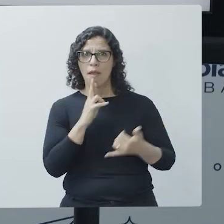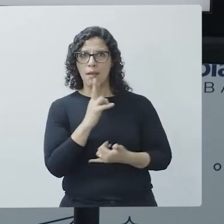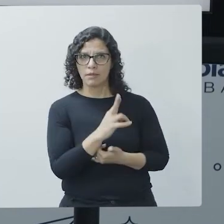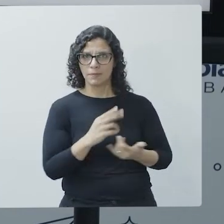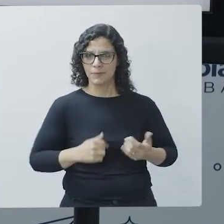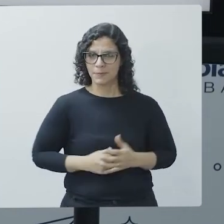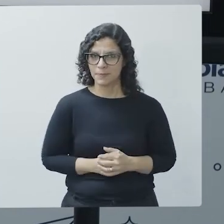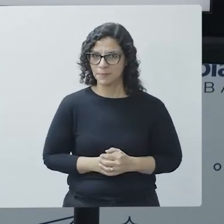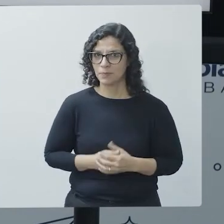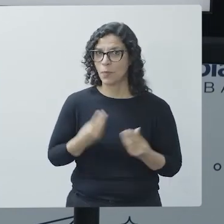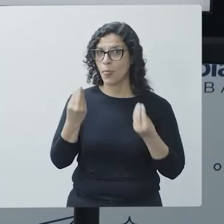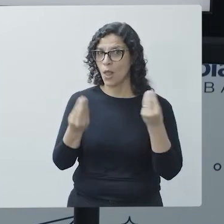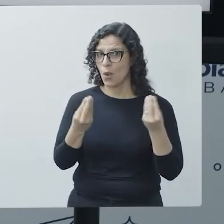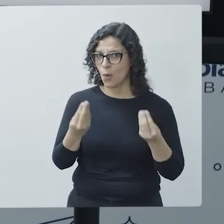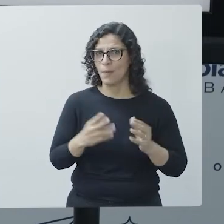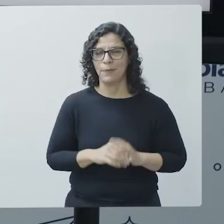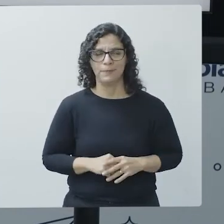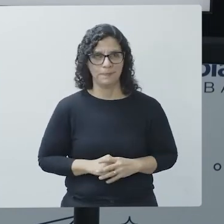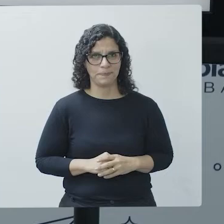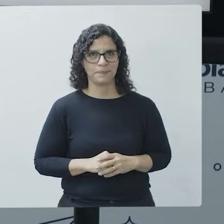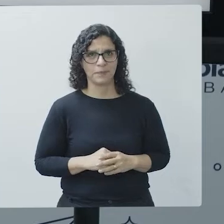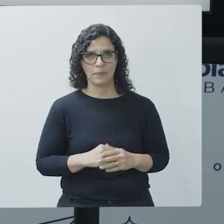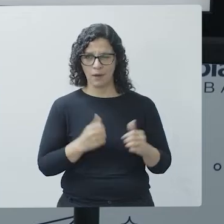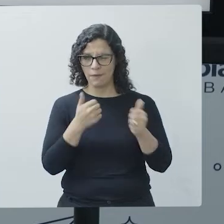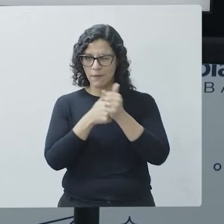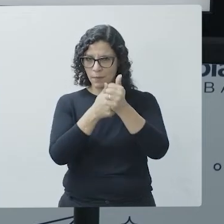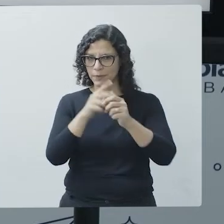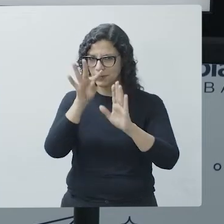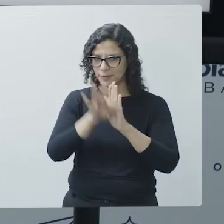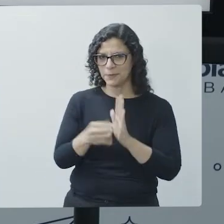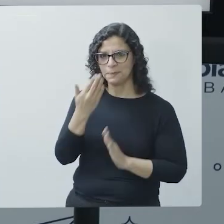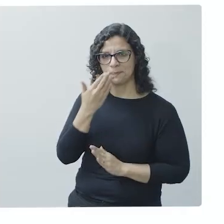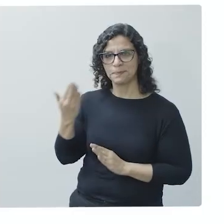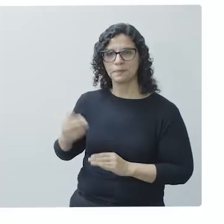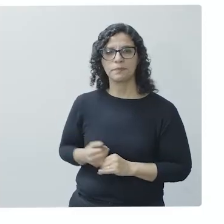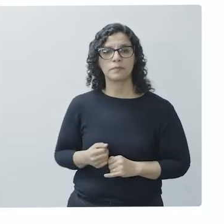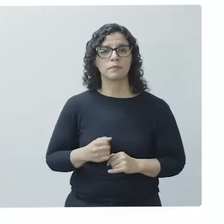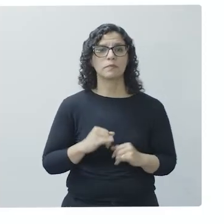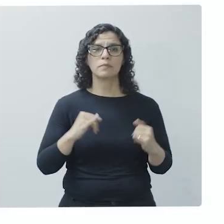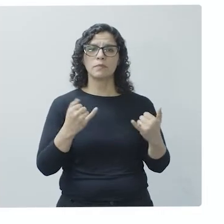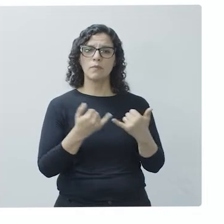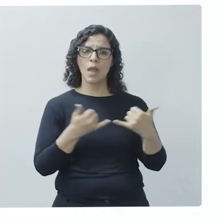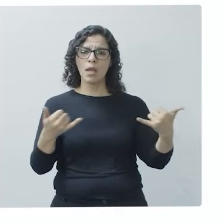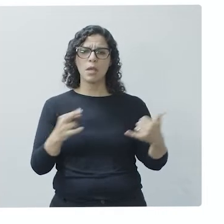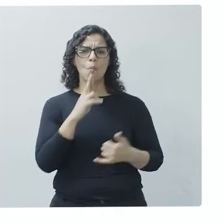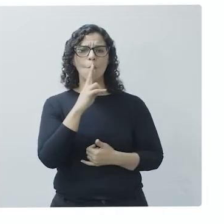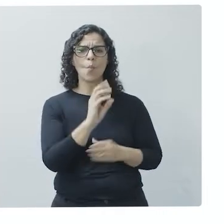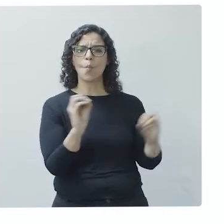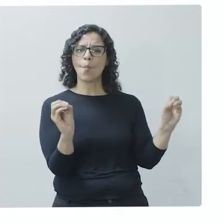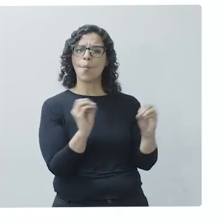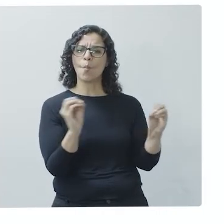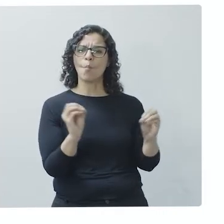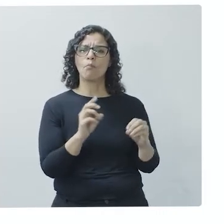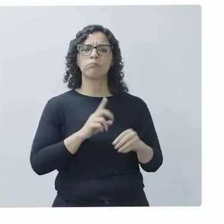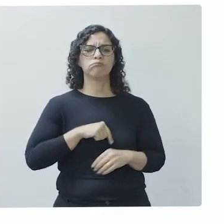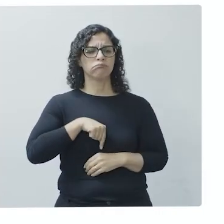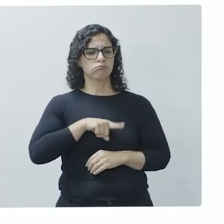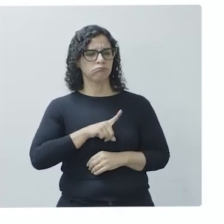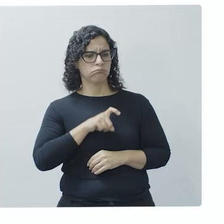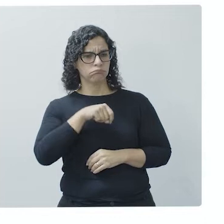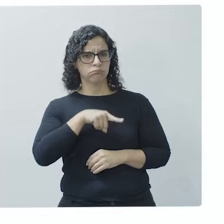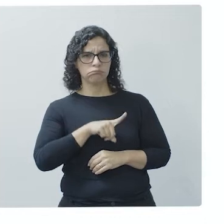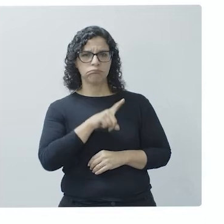Linha respondeu a essa provocação. Acompanhem comigo. A Linha não respondia nada. Ia